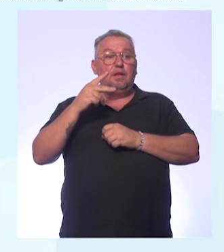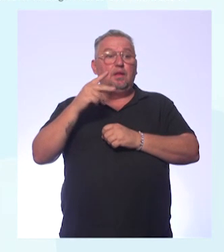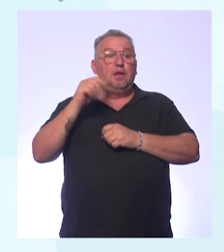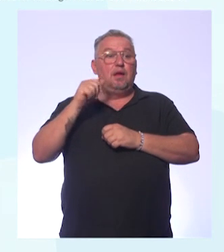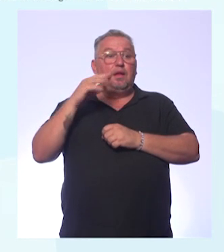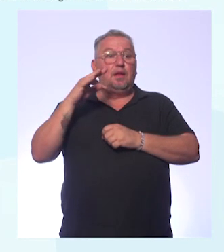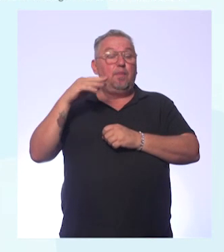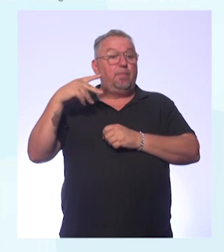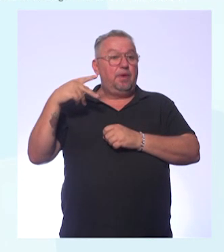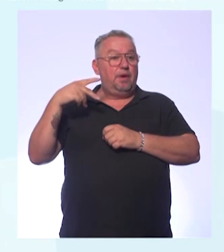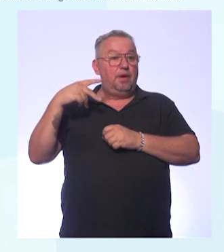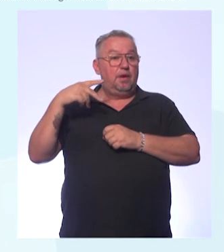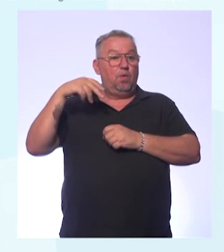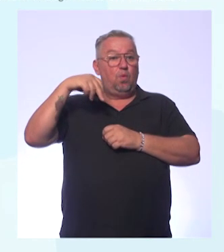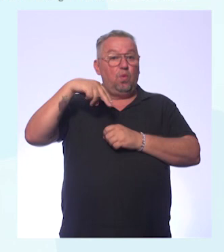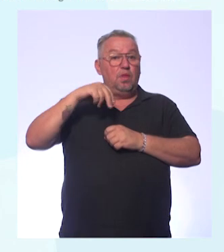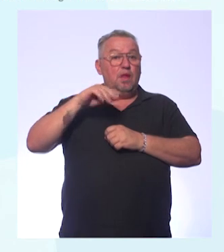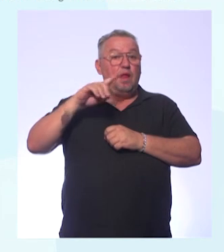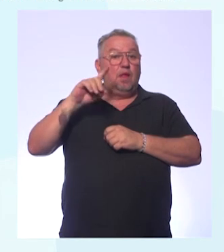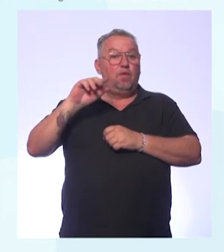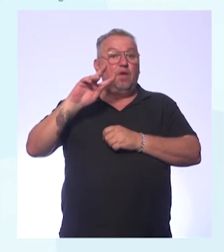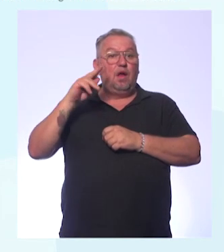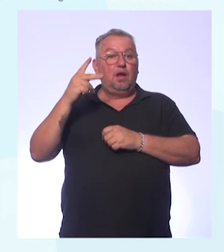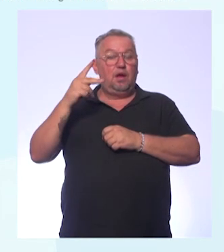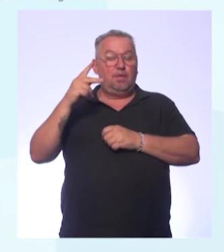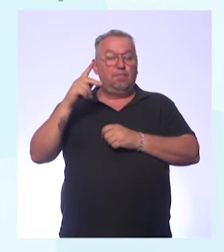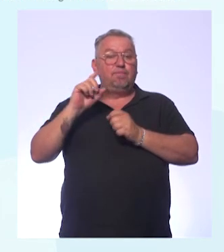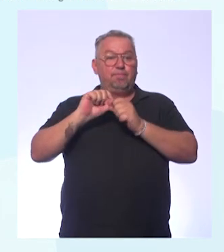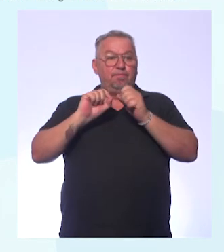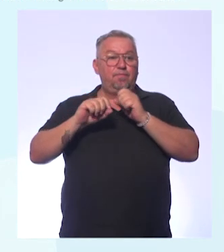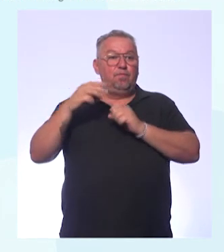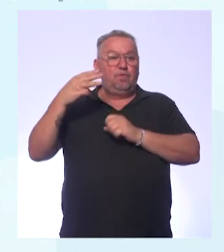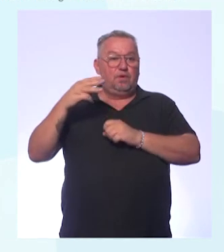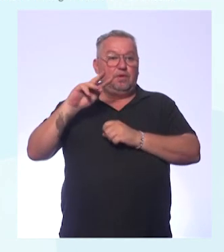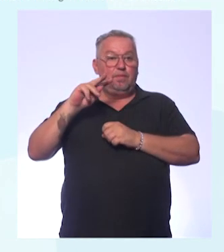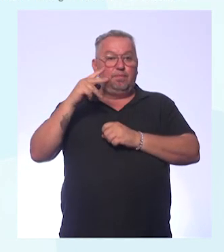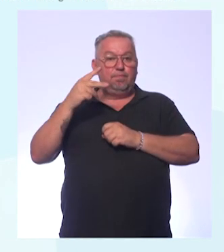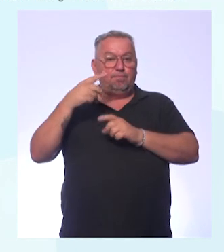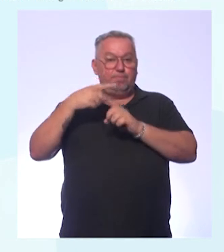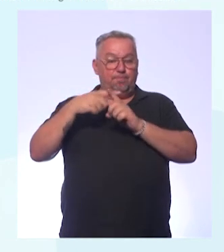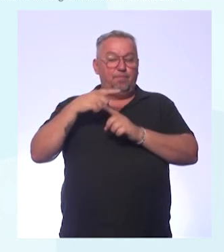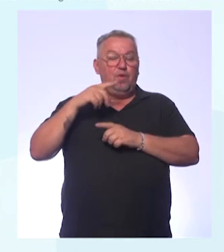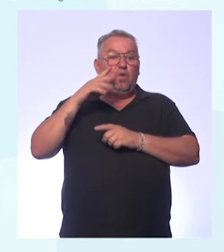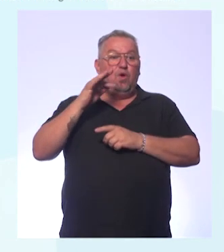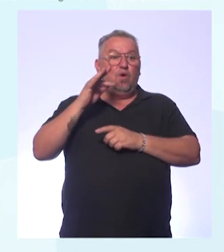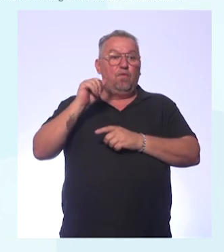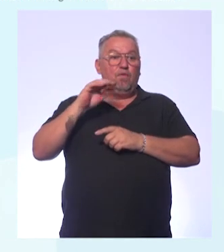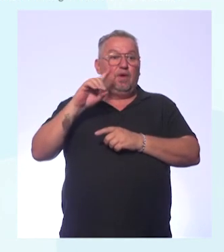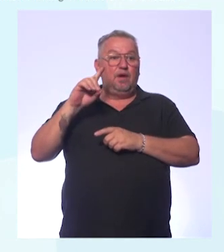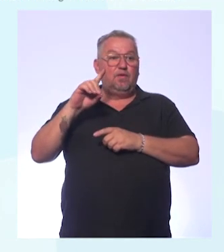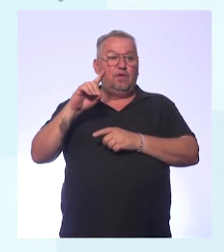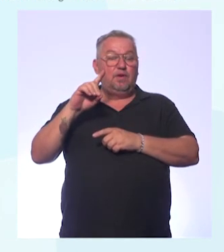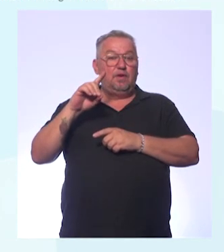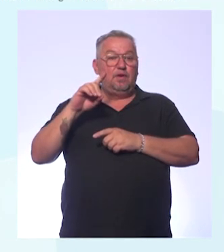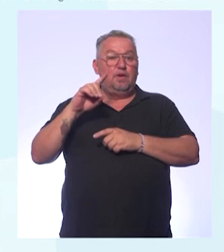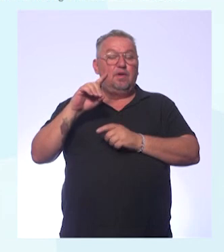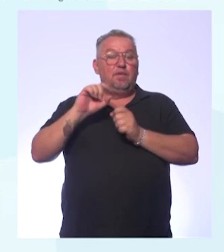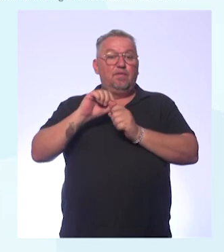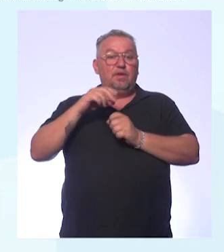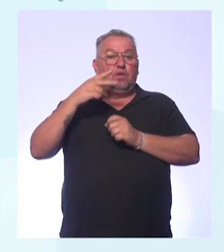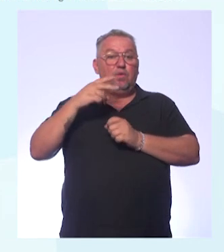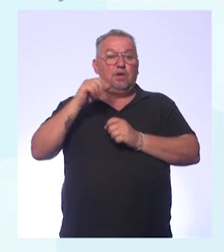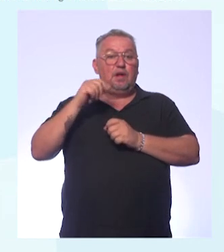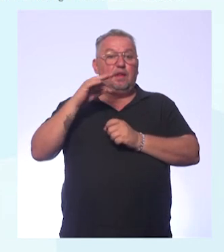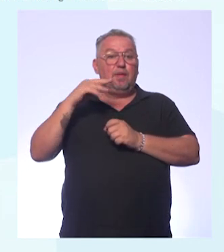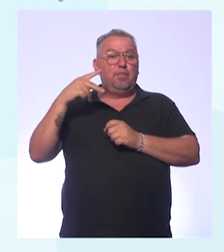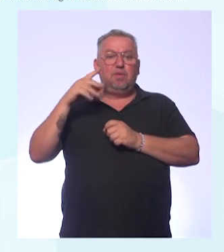Então o NADH vai produzir 3 ATPs, o FADH2 vai produzir 2 ATPs.